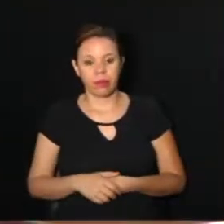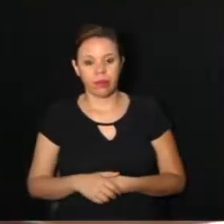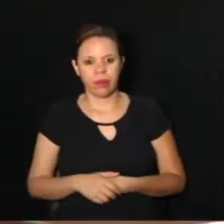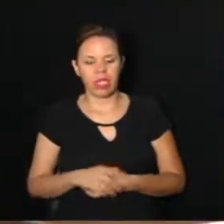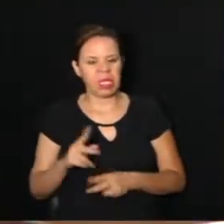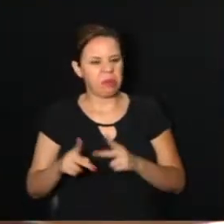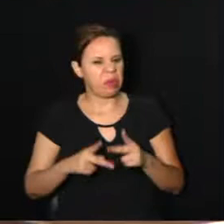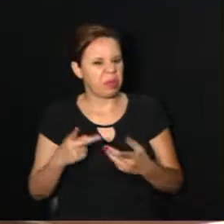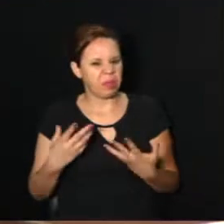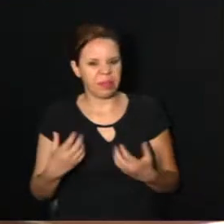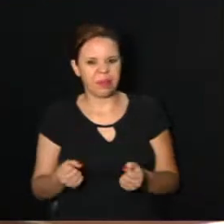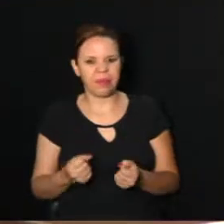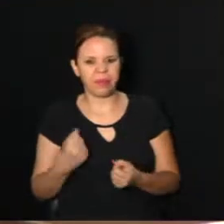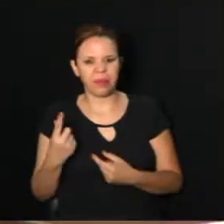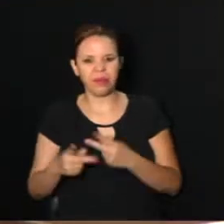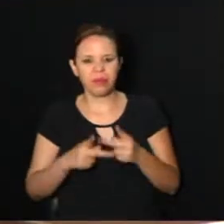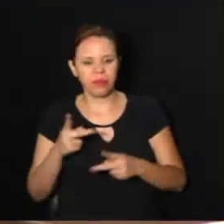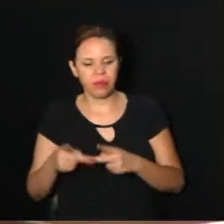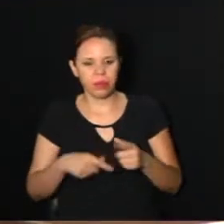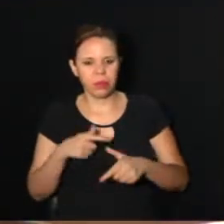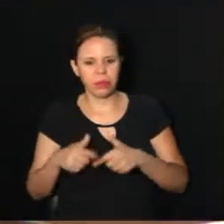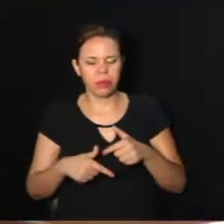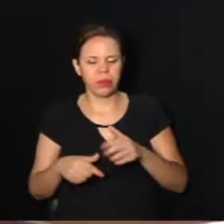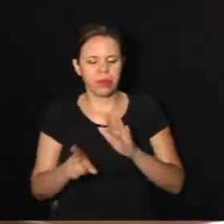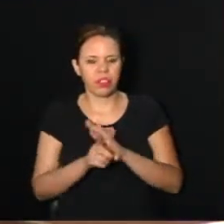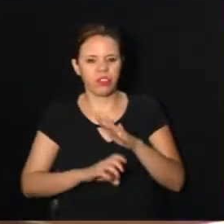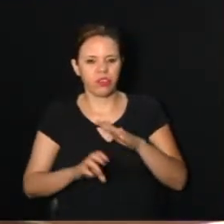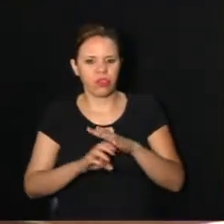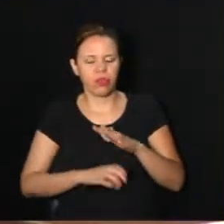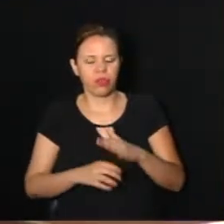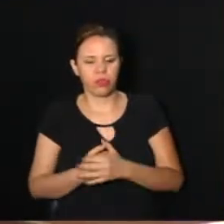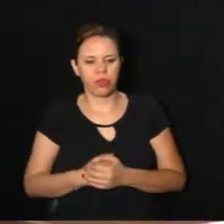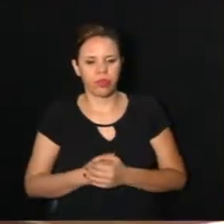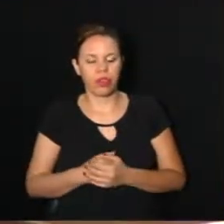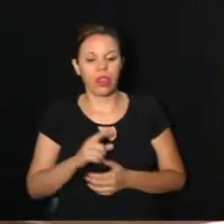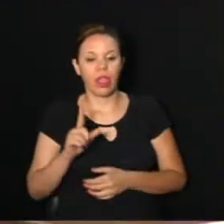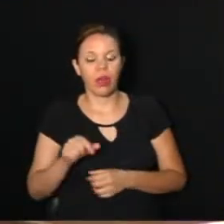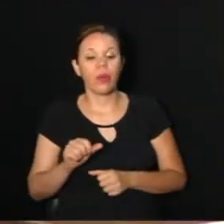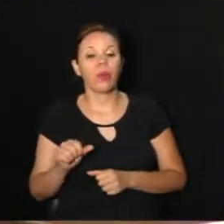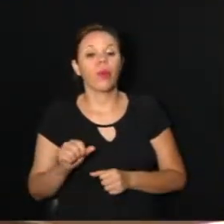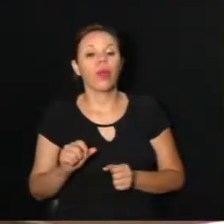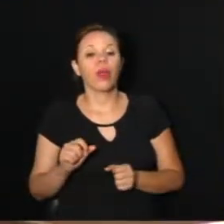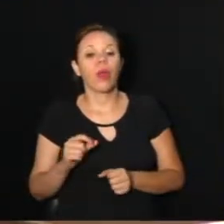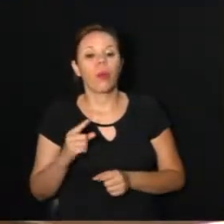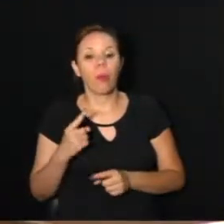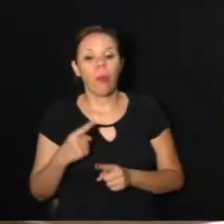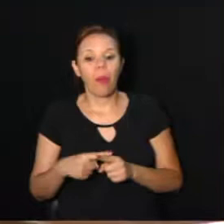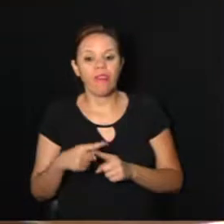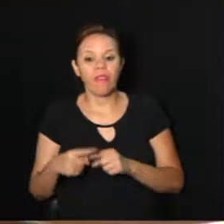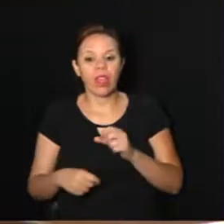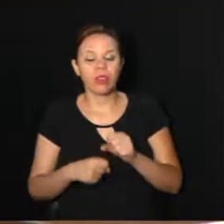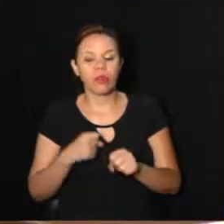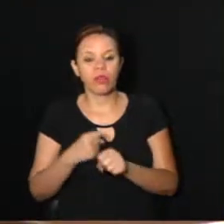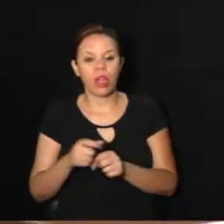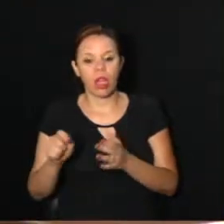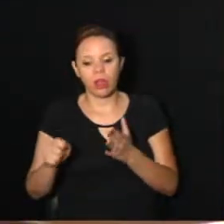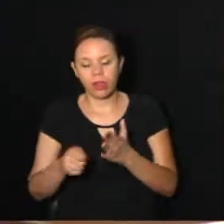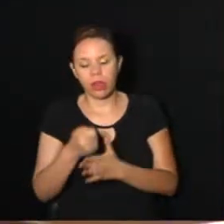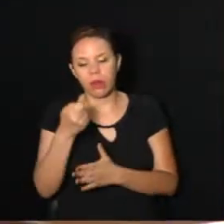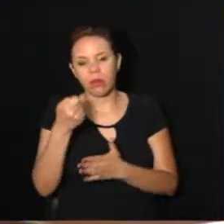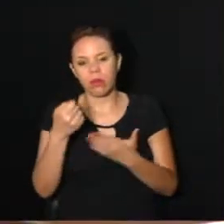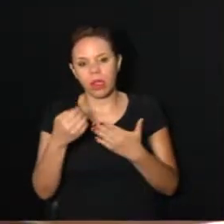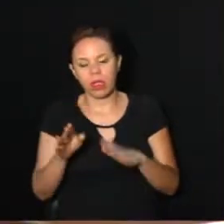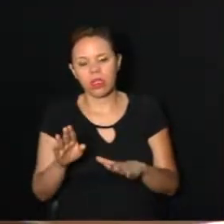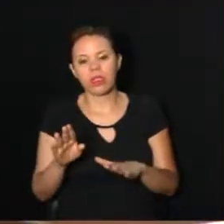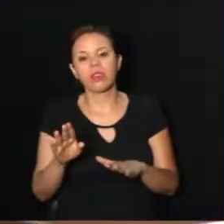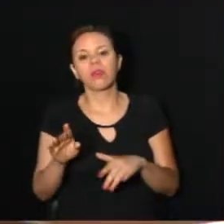revoltante para uma classe de empresários, que era a renovação anual do alvará. Isso. E teve uma polêmica muito